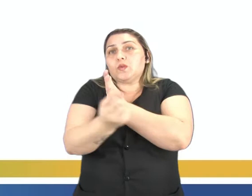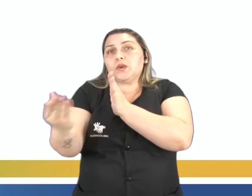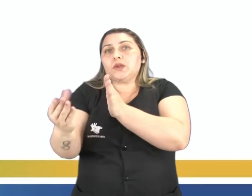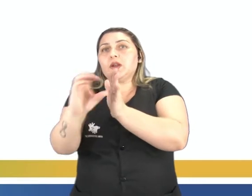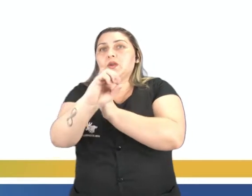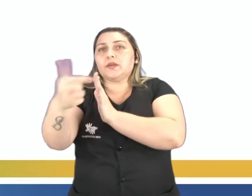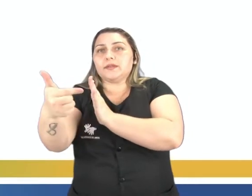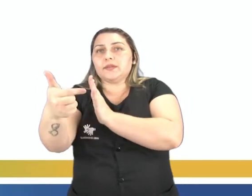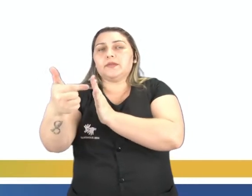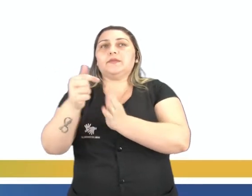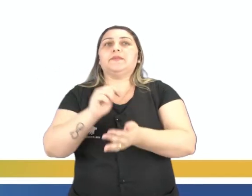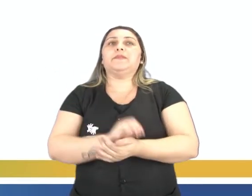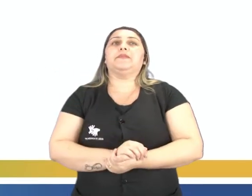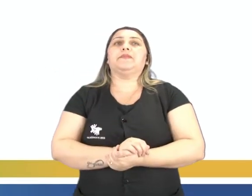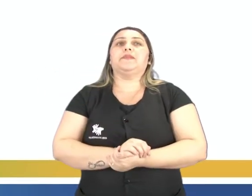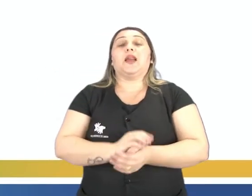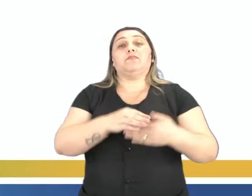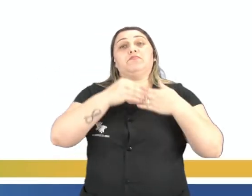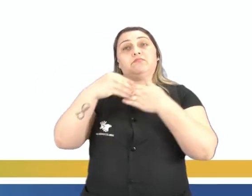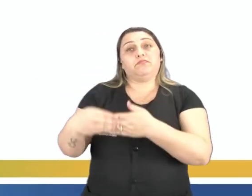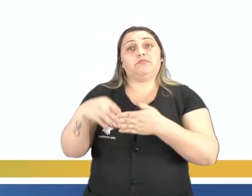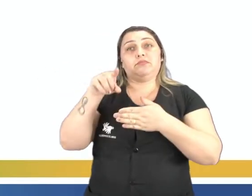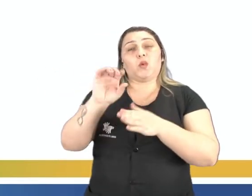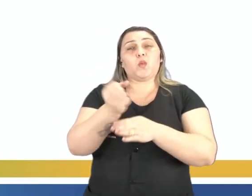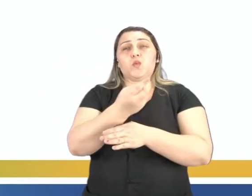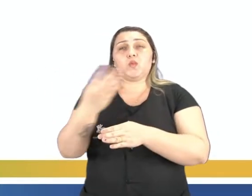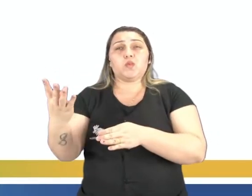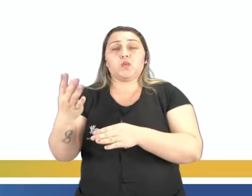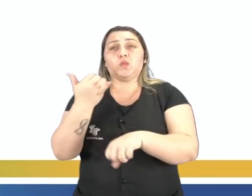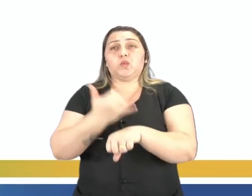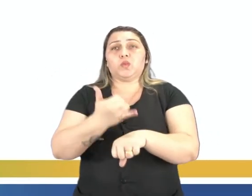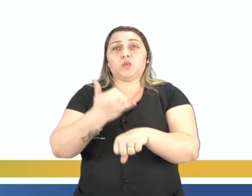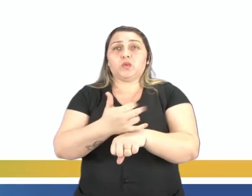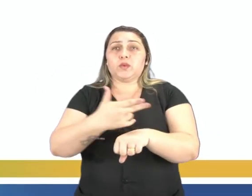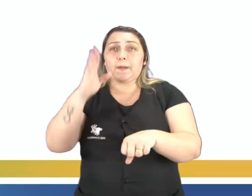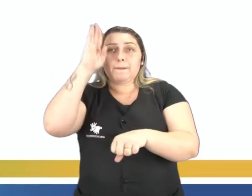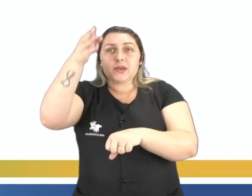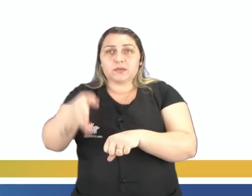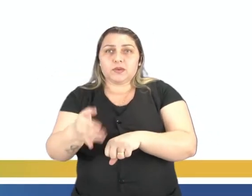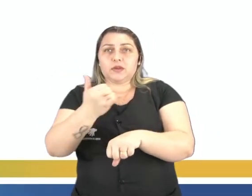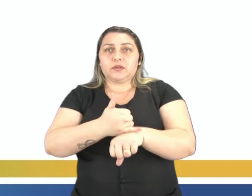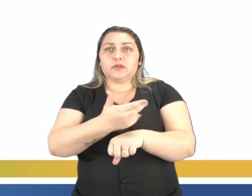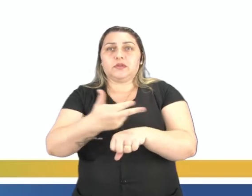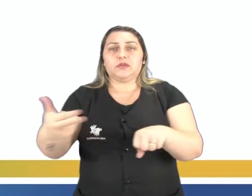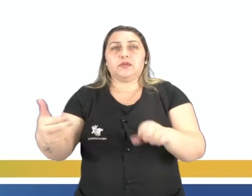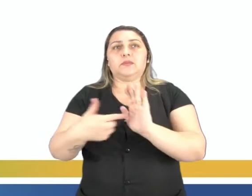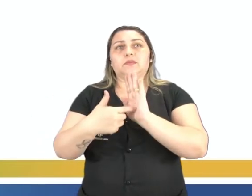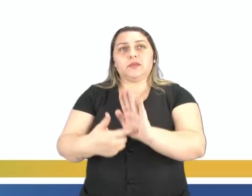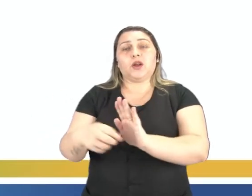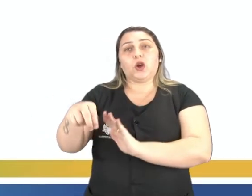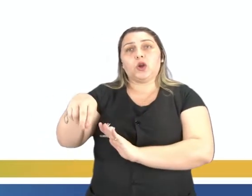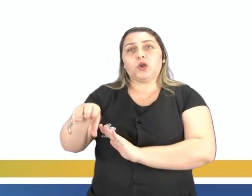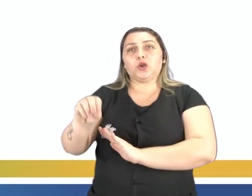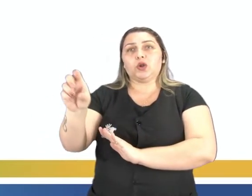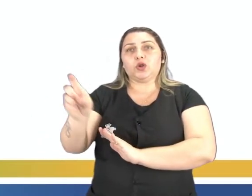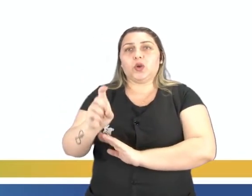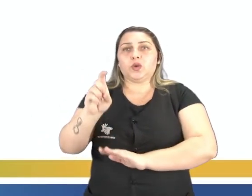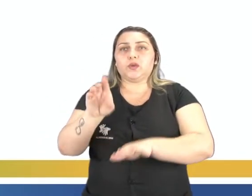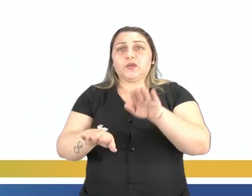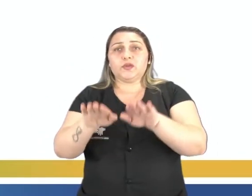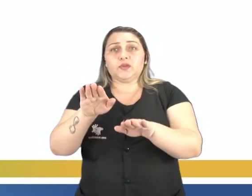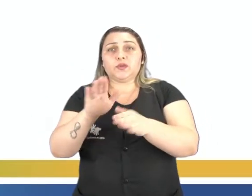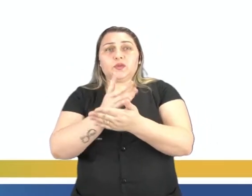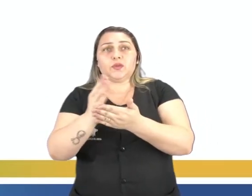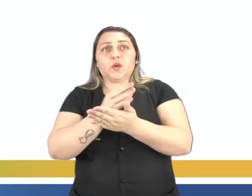de oxigênio. E aí eu trouxe para vocês quais são os metais, os principais metais que apresentam NOx variável. Então nós temos aqui